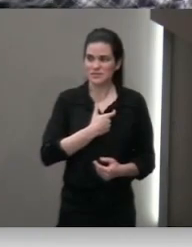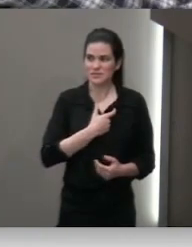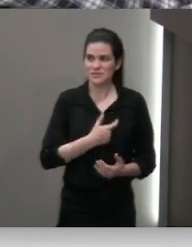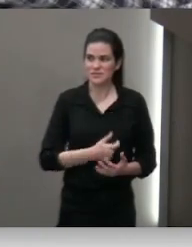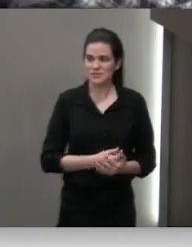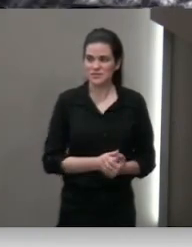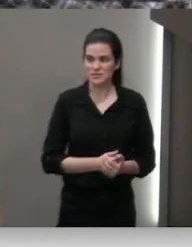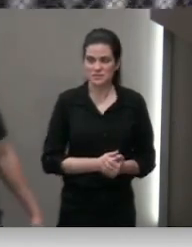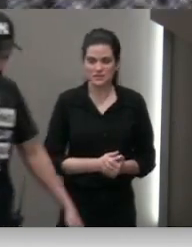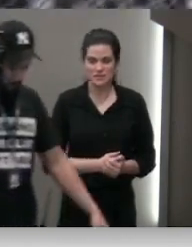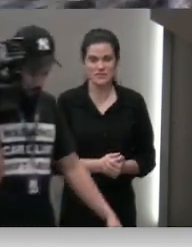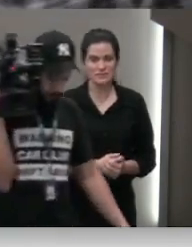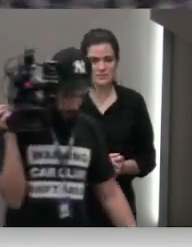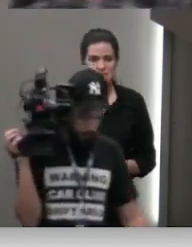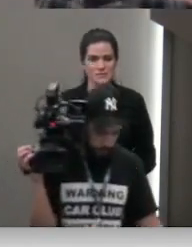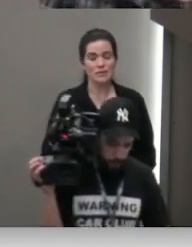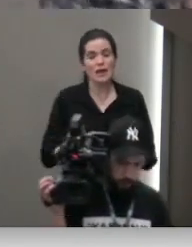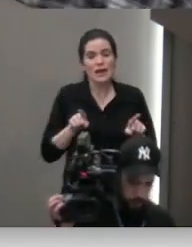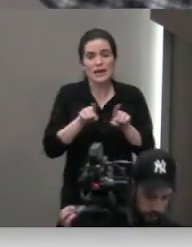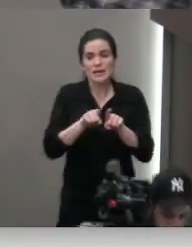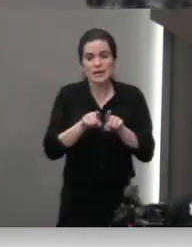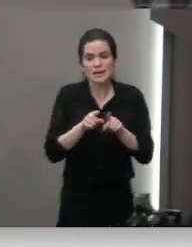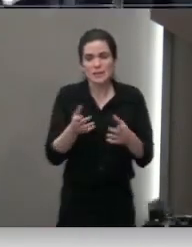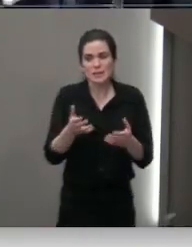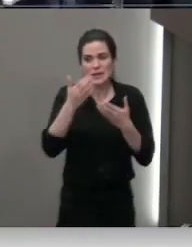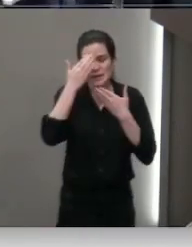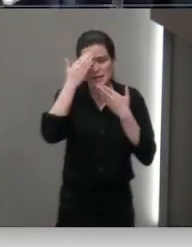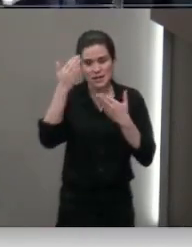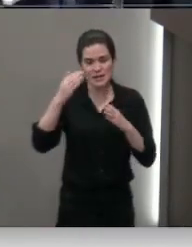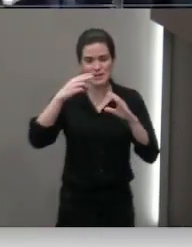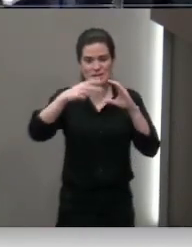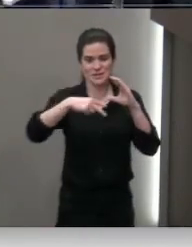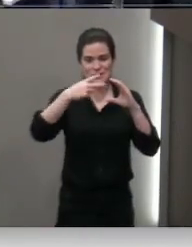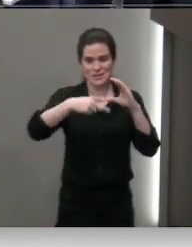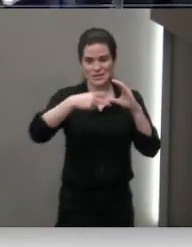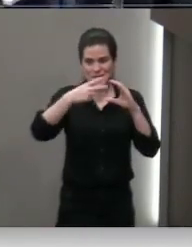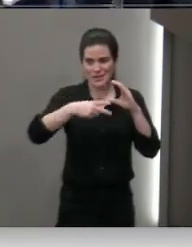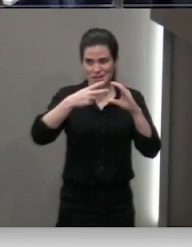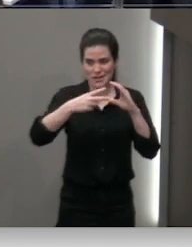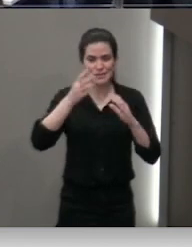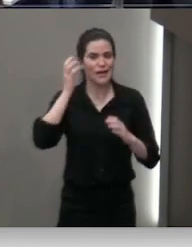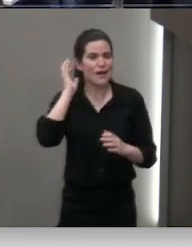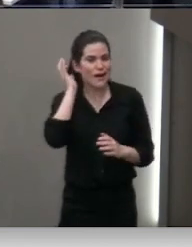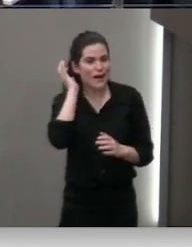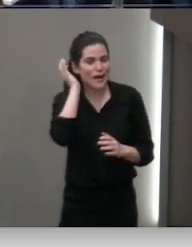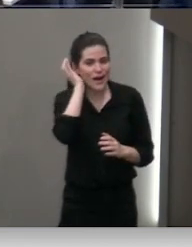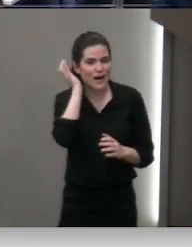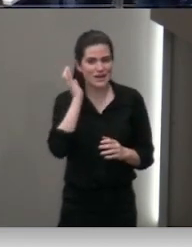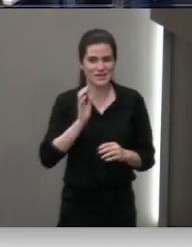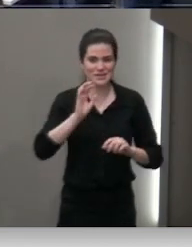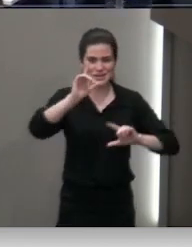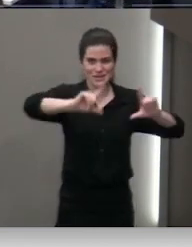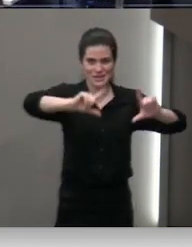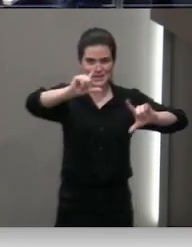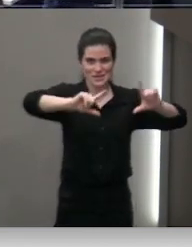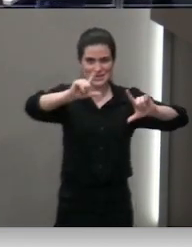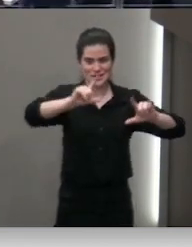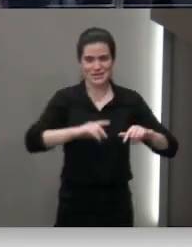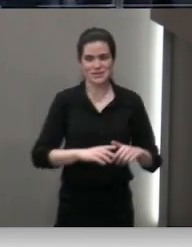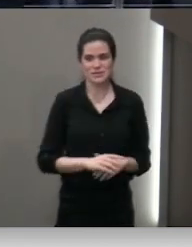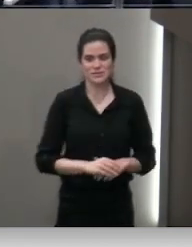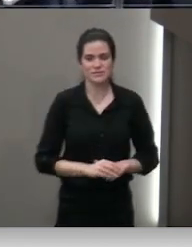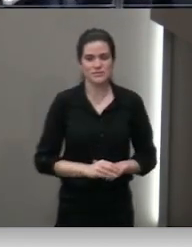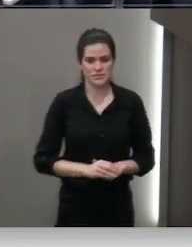Eu só quero agradecer também, doutora Beria, a TV Câmara, a Rádio Irapuru e a Rádio Planalto que estão aqui. Então, convido os